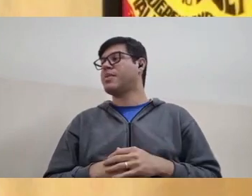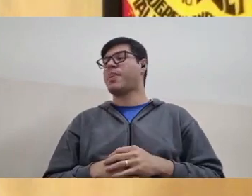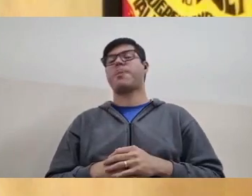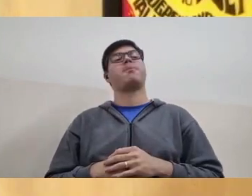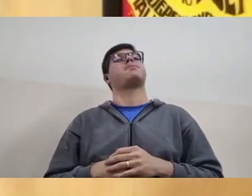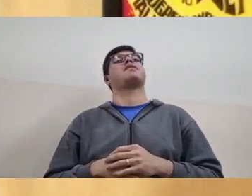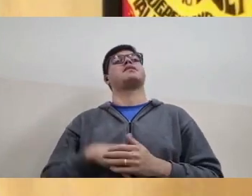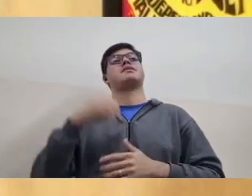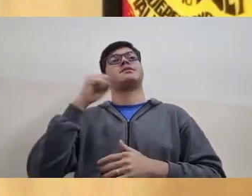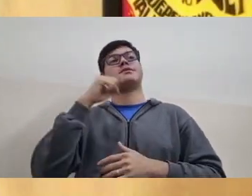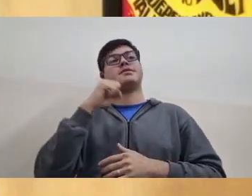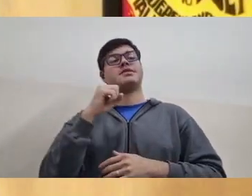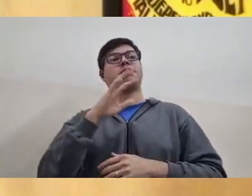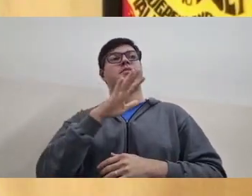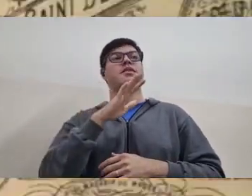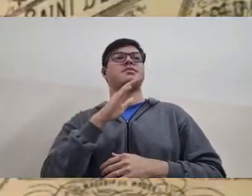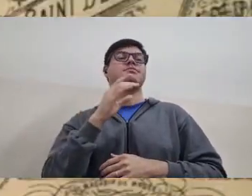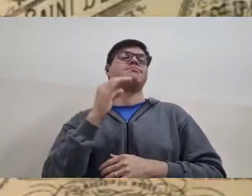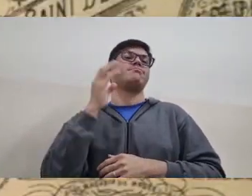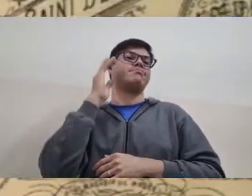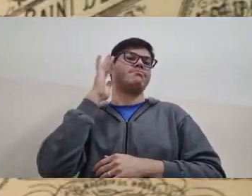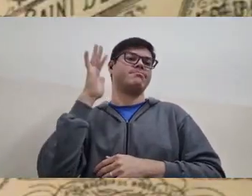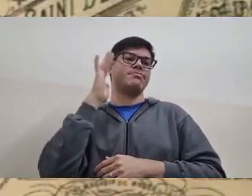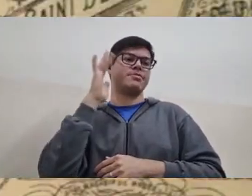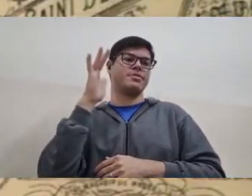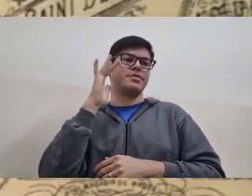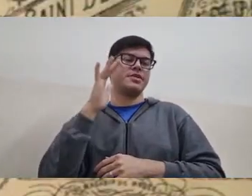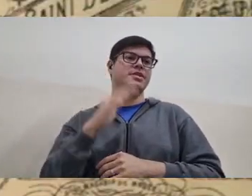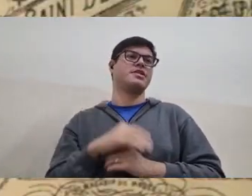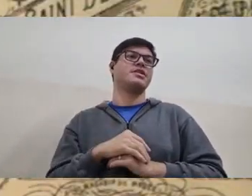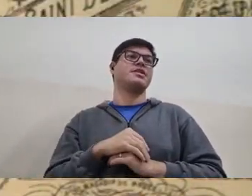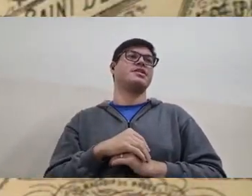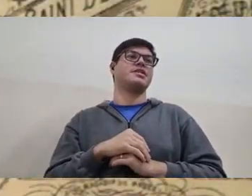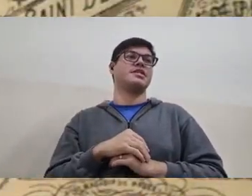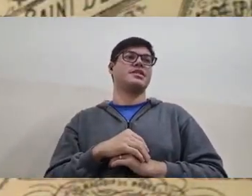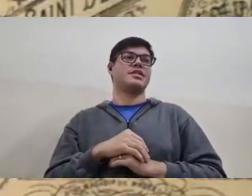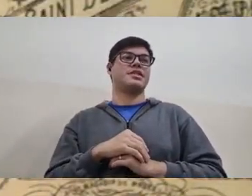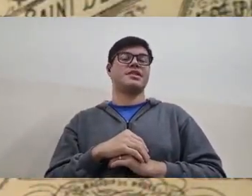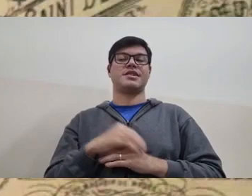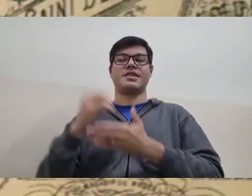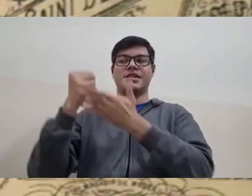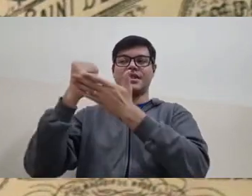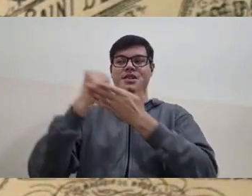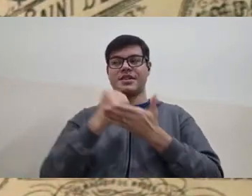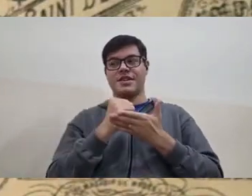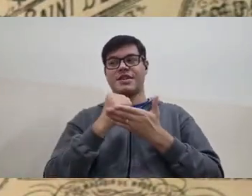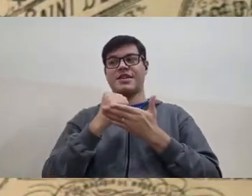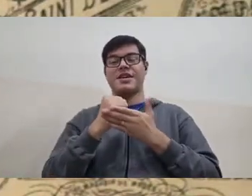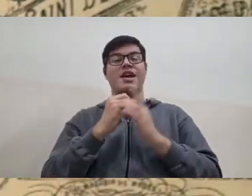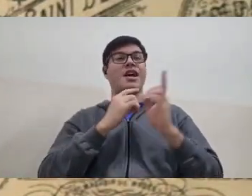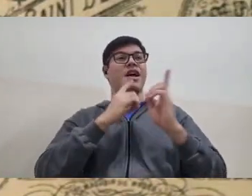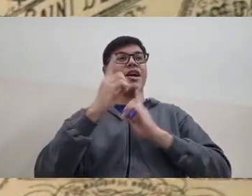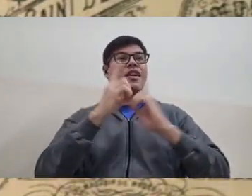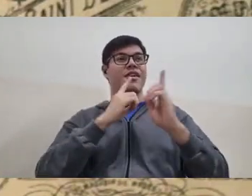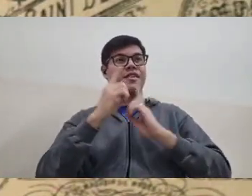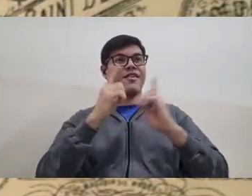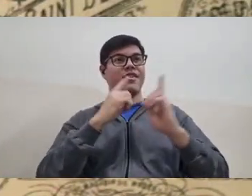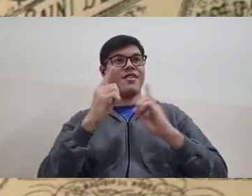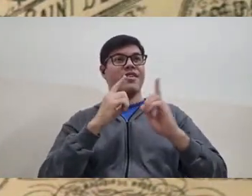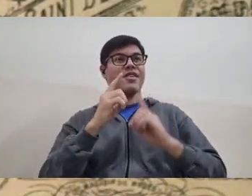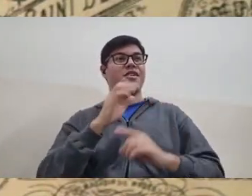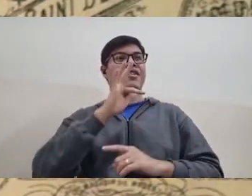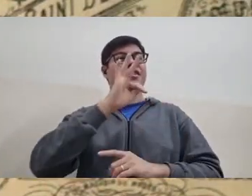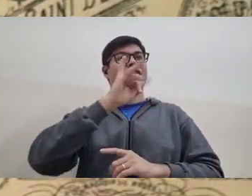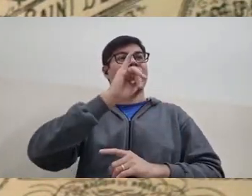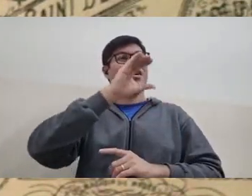muito. Só que você imagina uma Avenida do Filtro, aquela coisa bonita chegando para o Saema, se a gente tirar todos os ficus lá